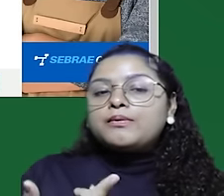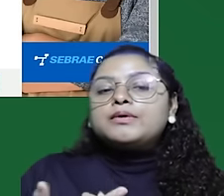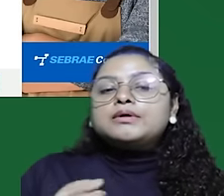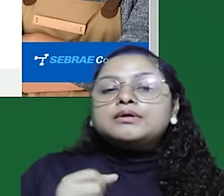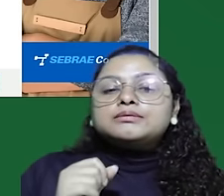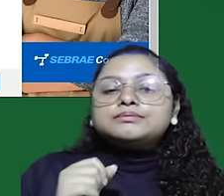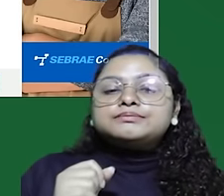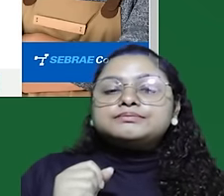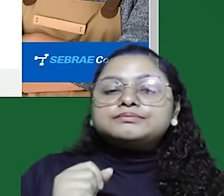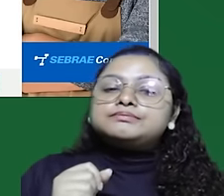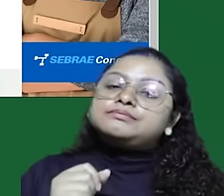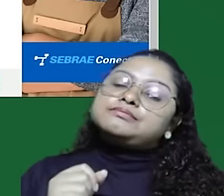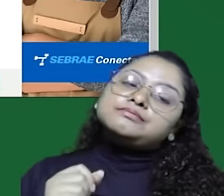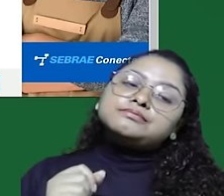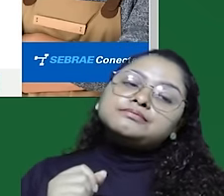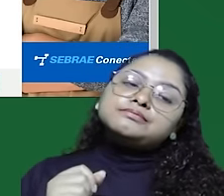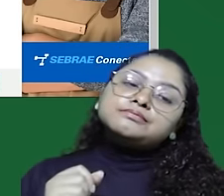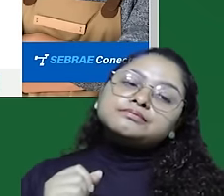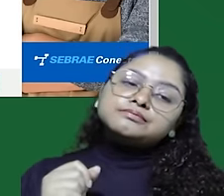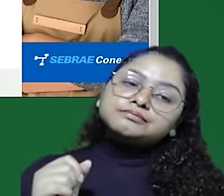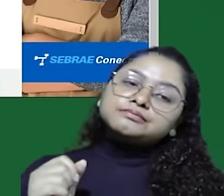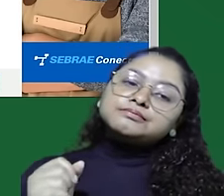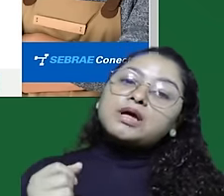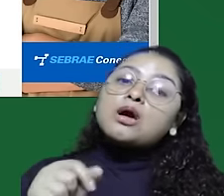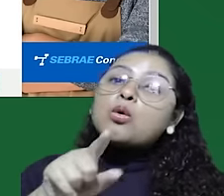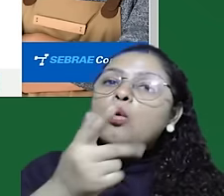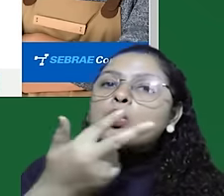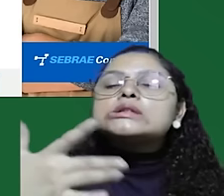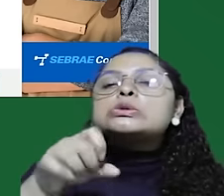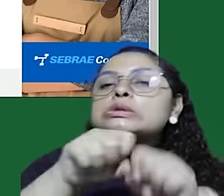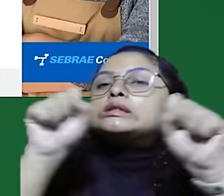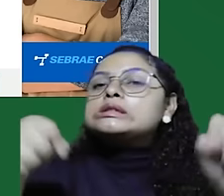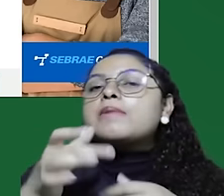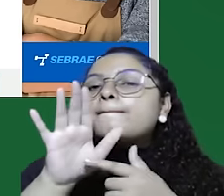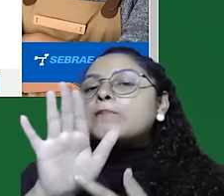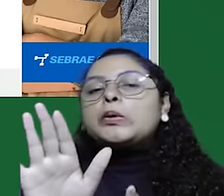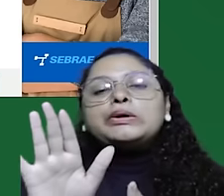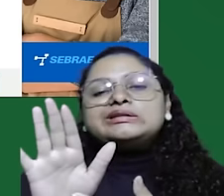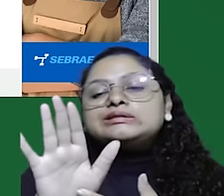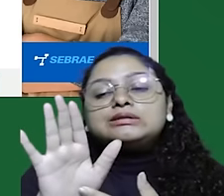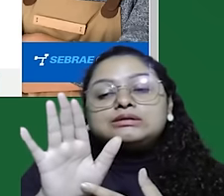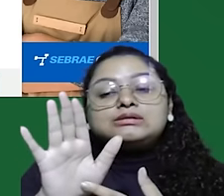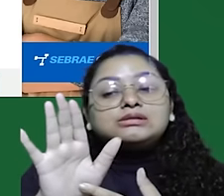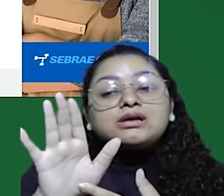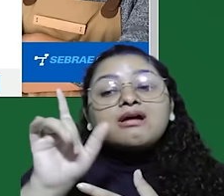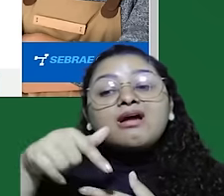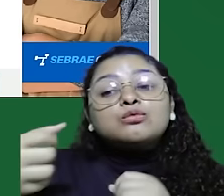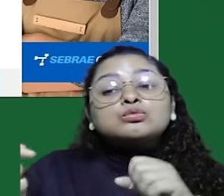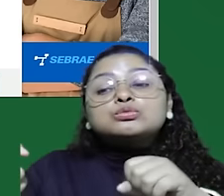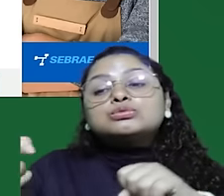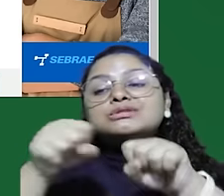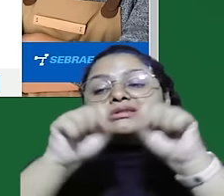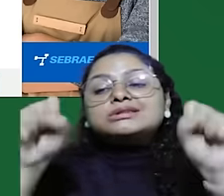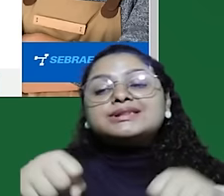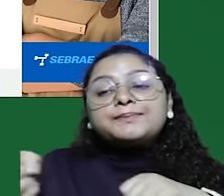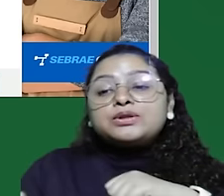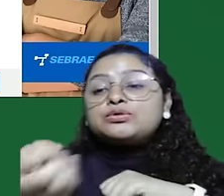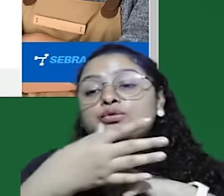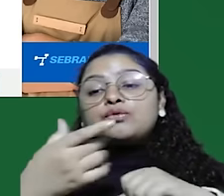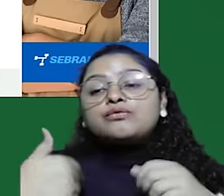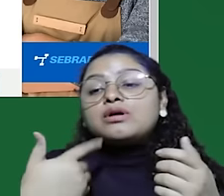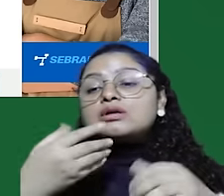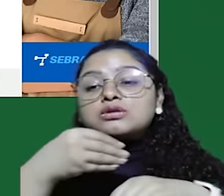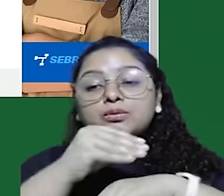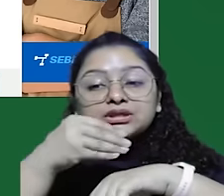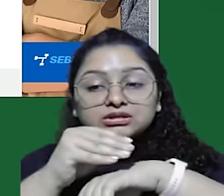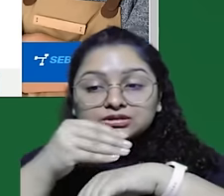falo às vezes aqui são coisas que o sistema traz pra gente que a gente é um sistema novo as recomendações